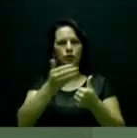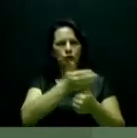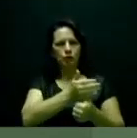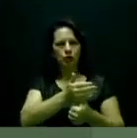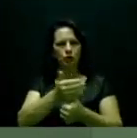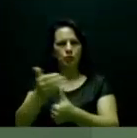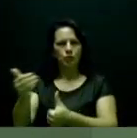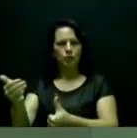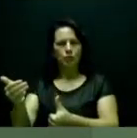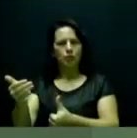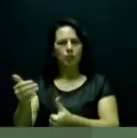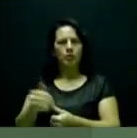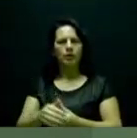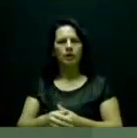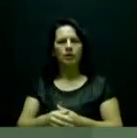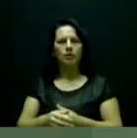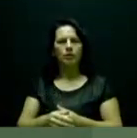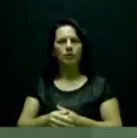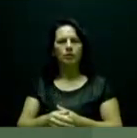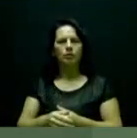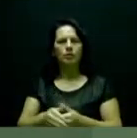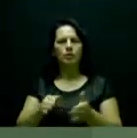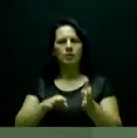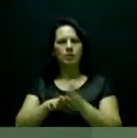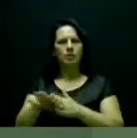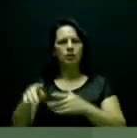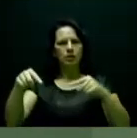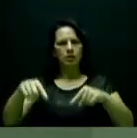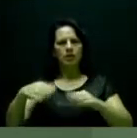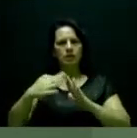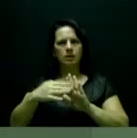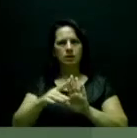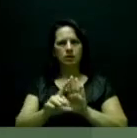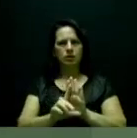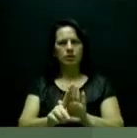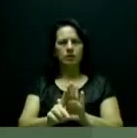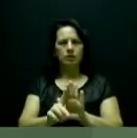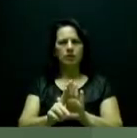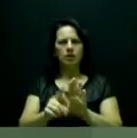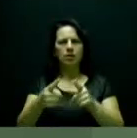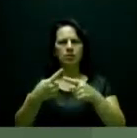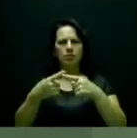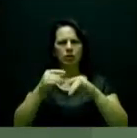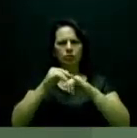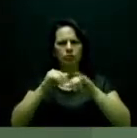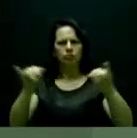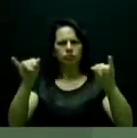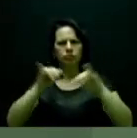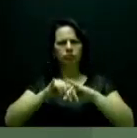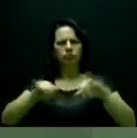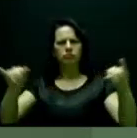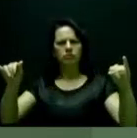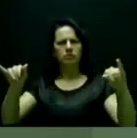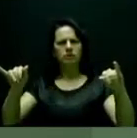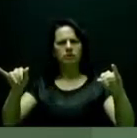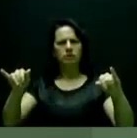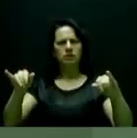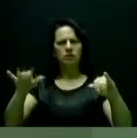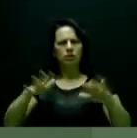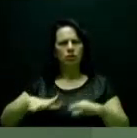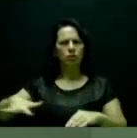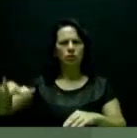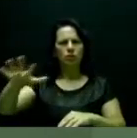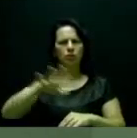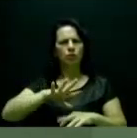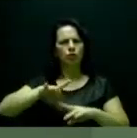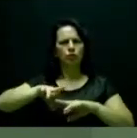mandato, pelo meu legado, pela minha passagem por esta Casa de Leis. Mas a publicação, ela teve uma conotação